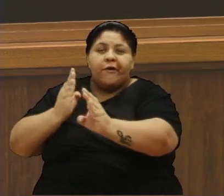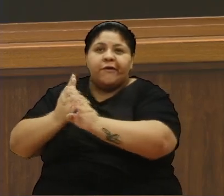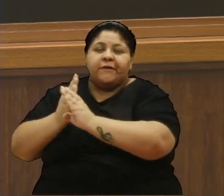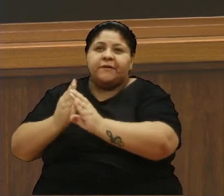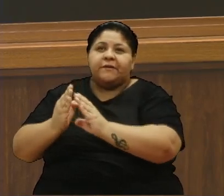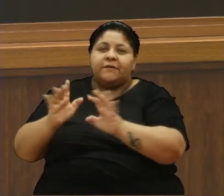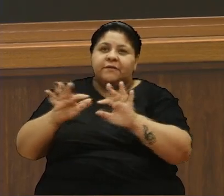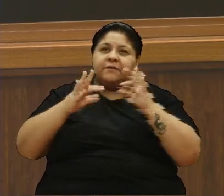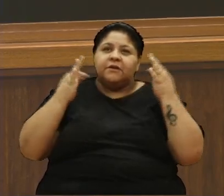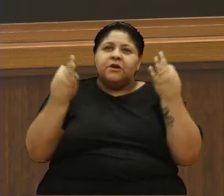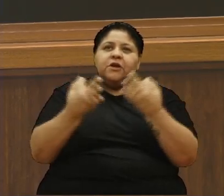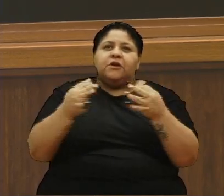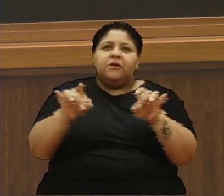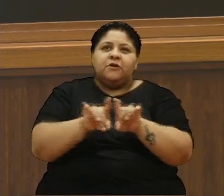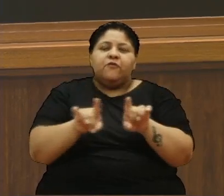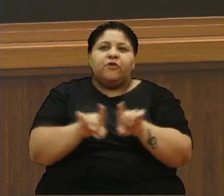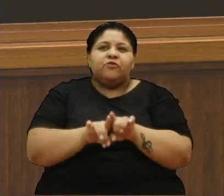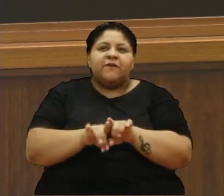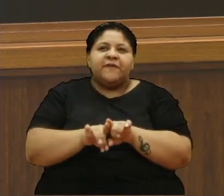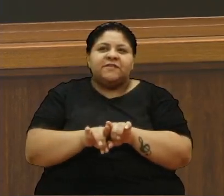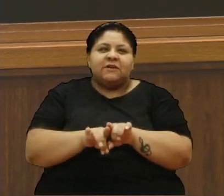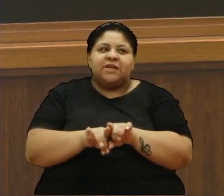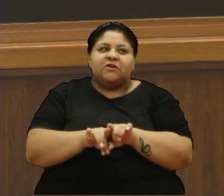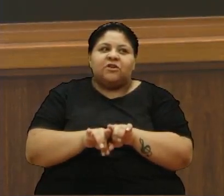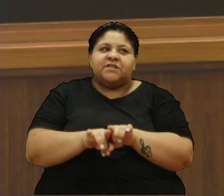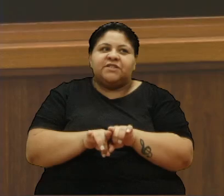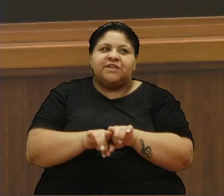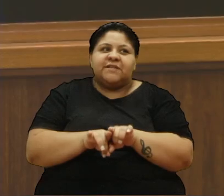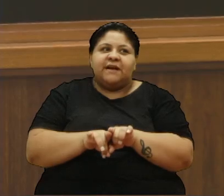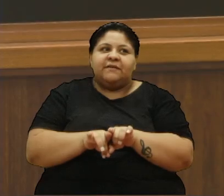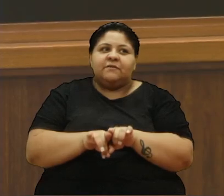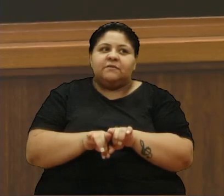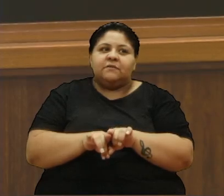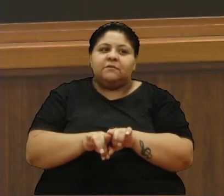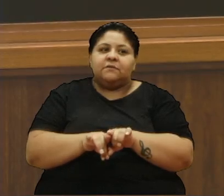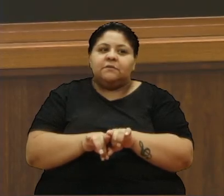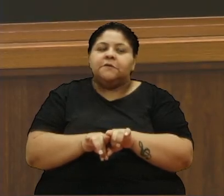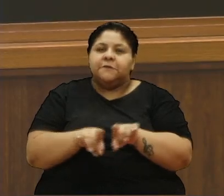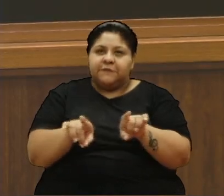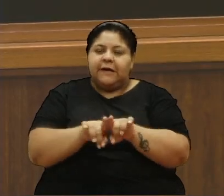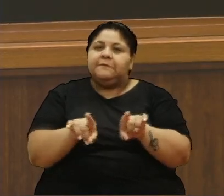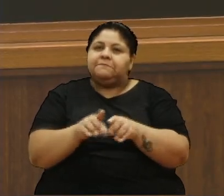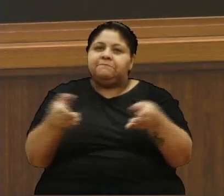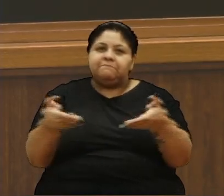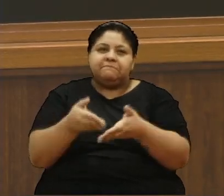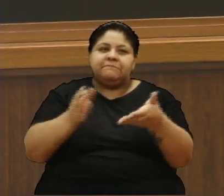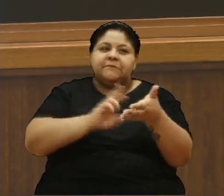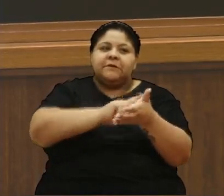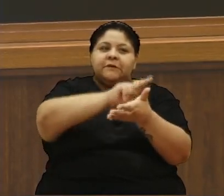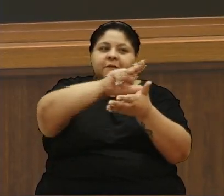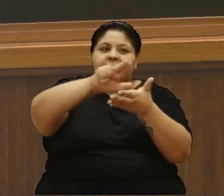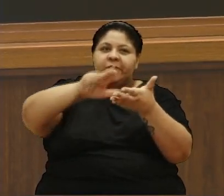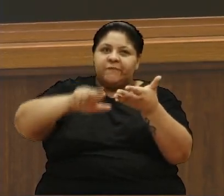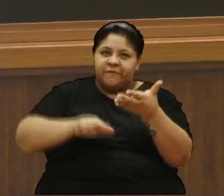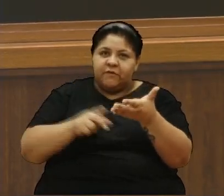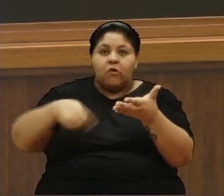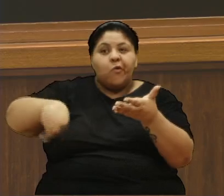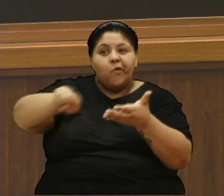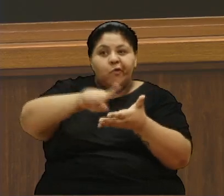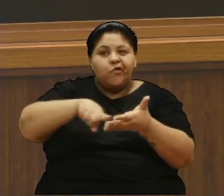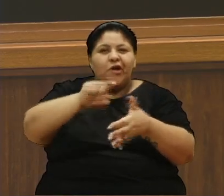que elas visitam, o ponto, quantas tem por território, enfim, uma série de coisas que nós